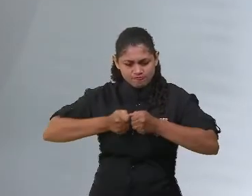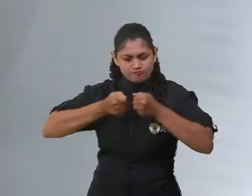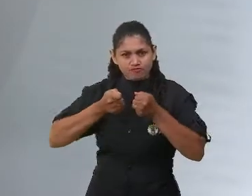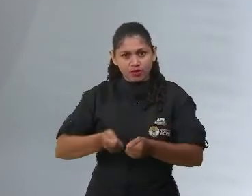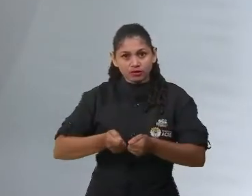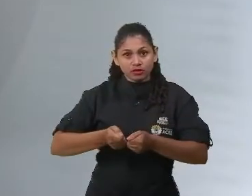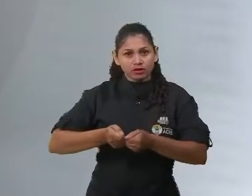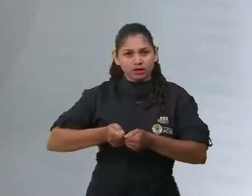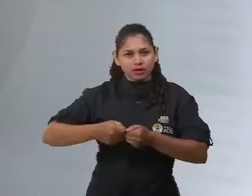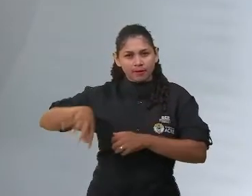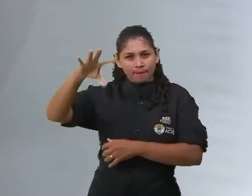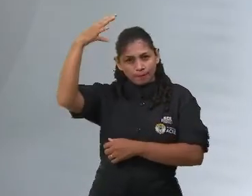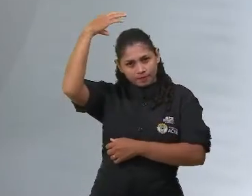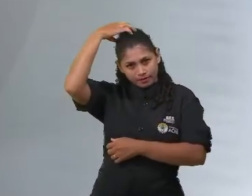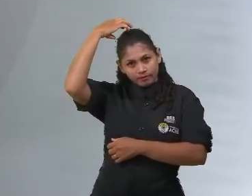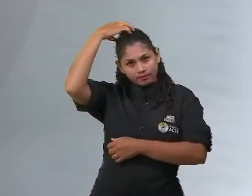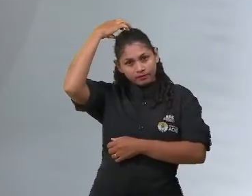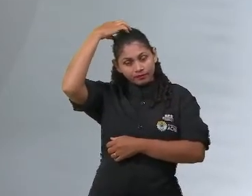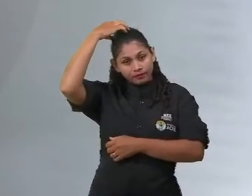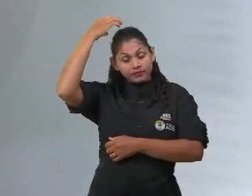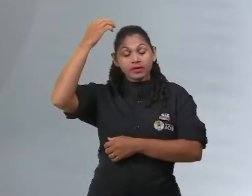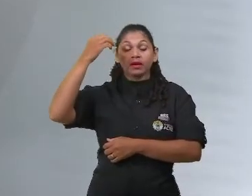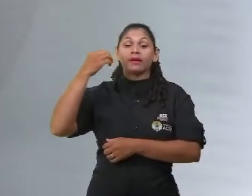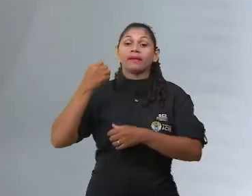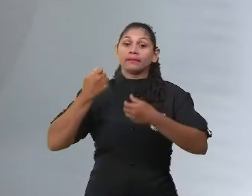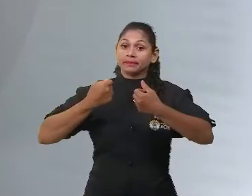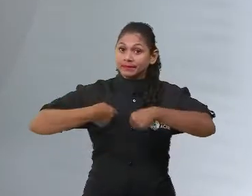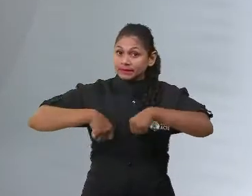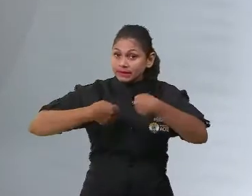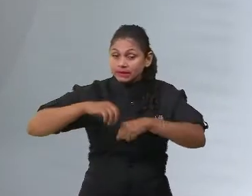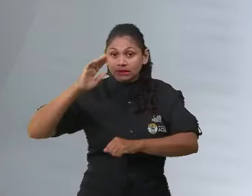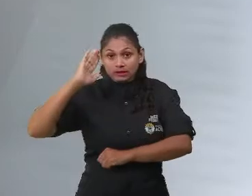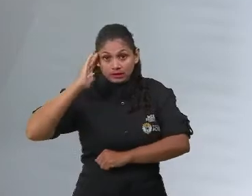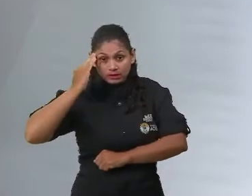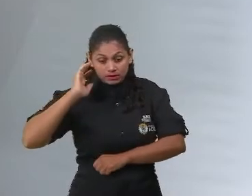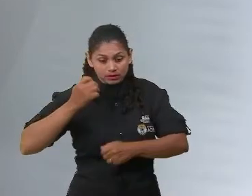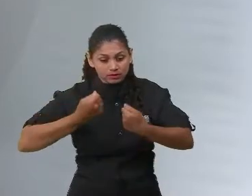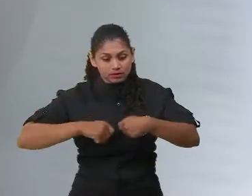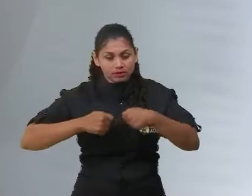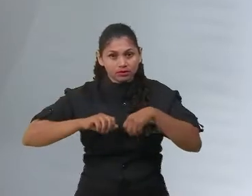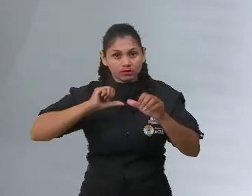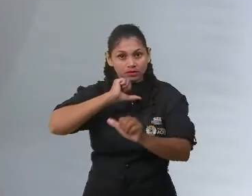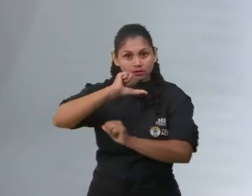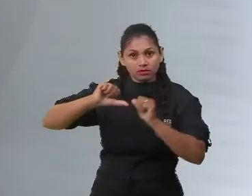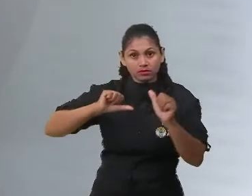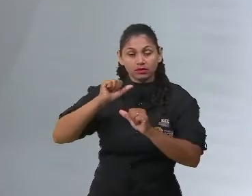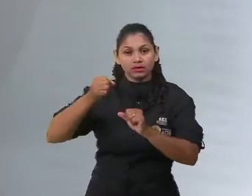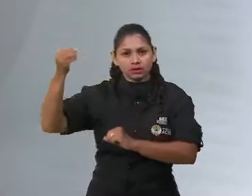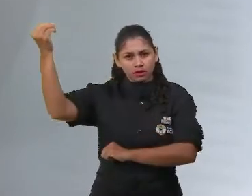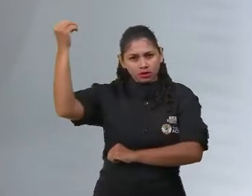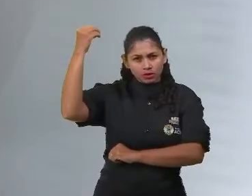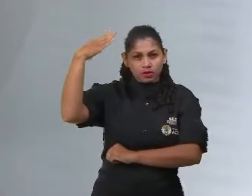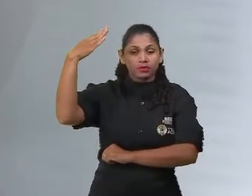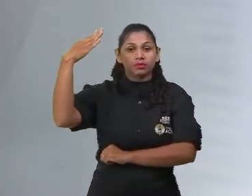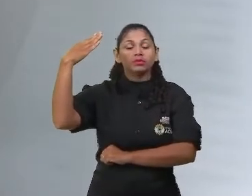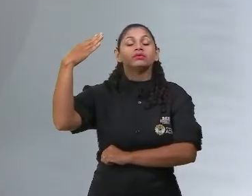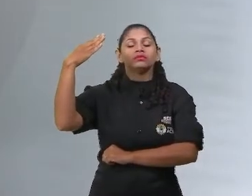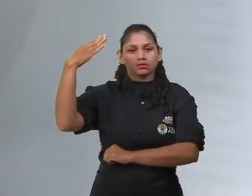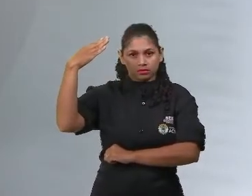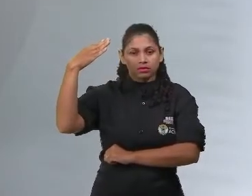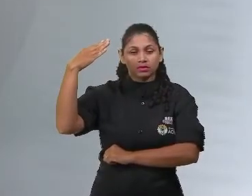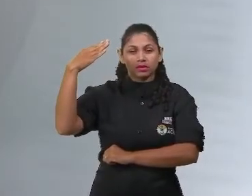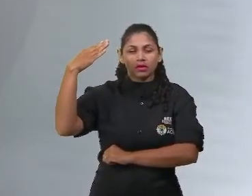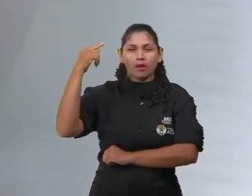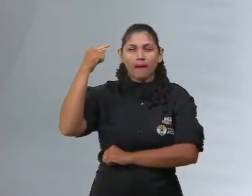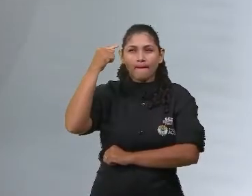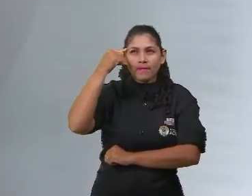gente entende a necessidade dessa mudança, dessa transformação de mentalidade. Então, o iluminismo ele vai propor uma ruptura nesse pensamento